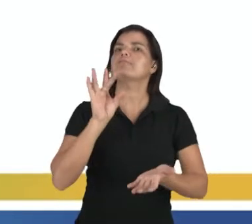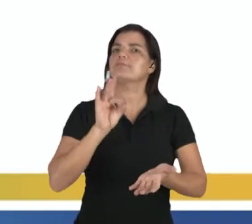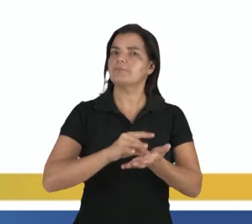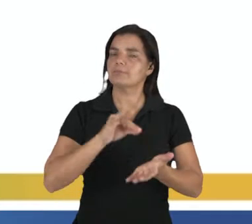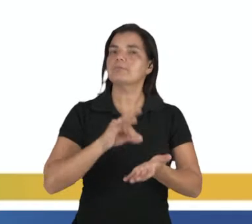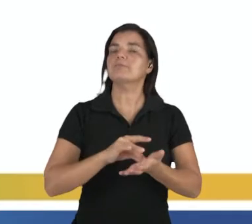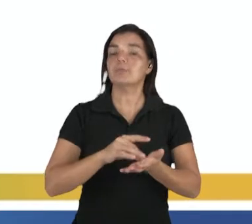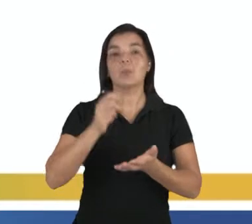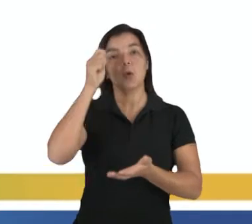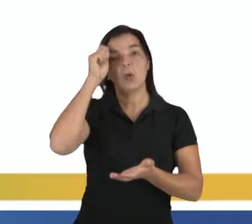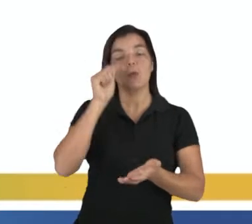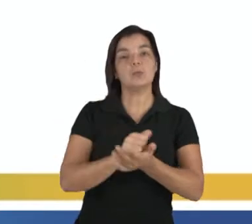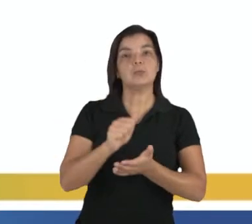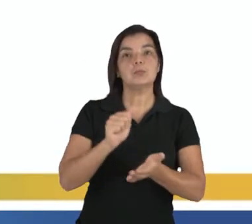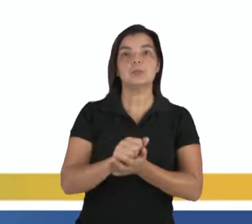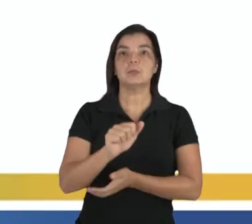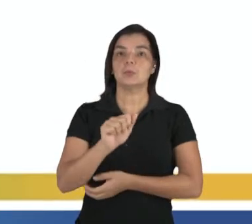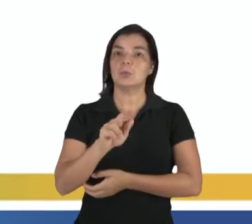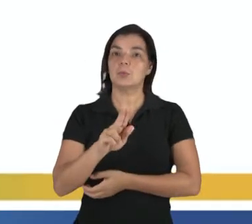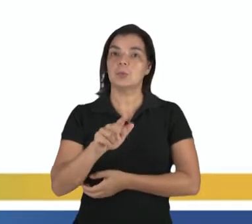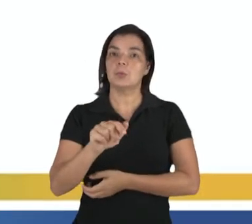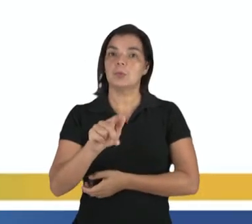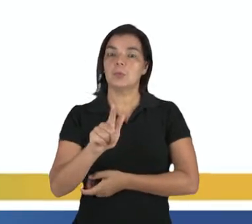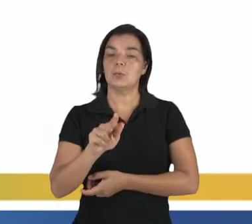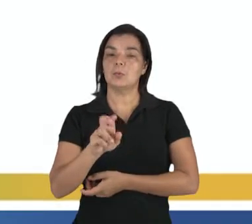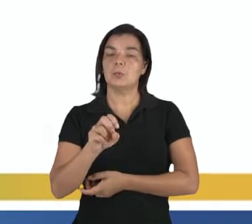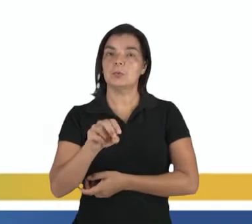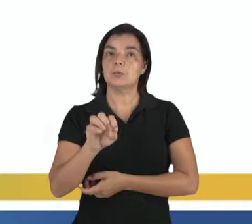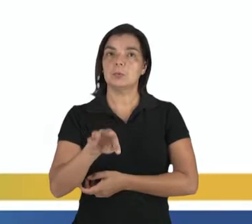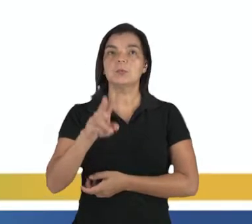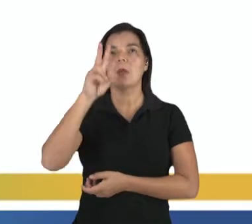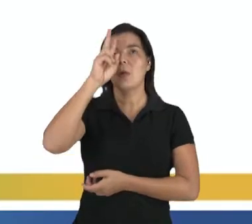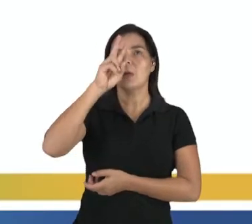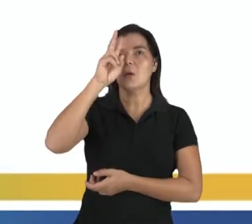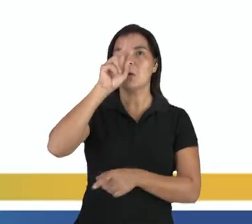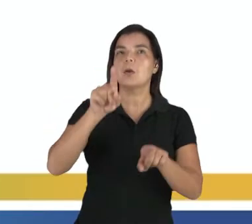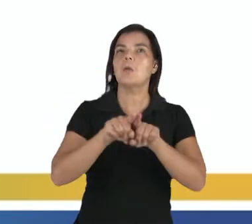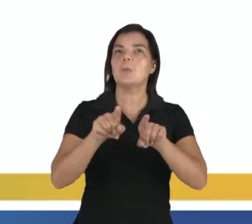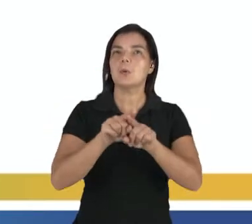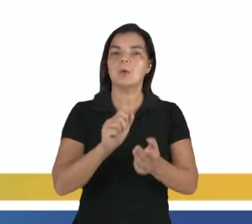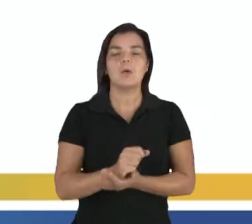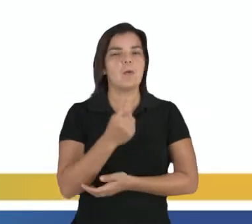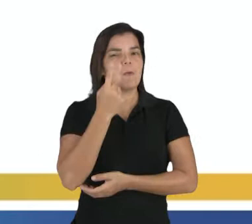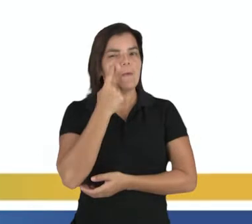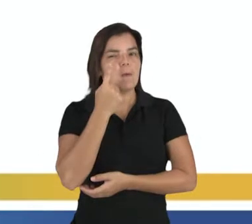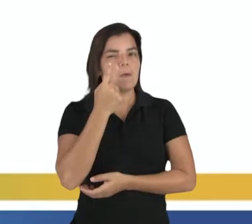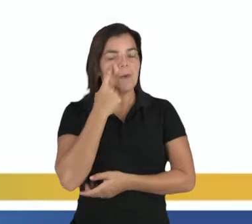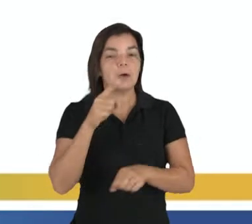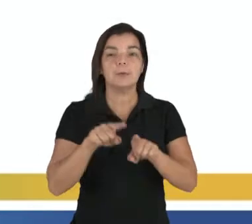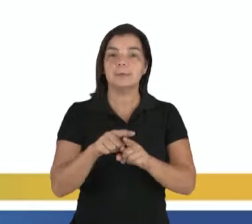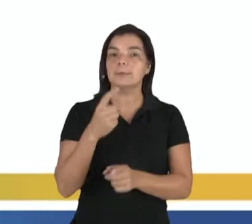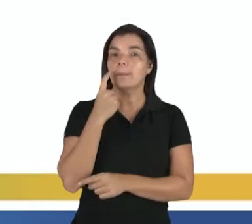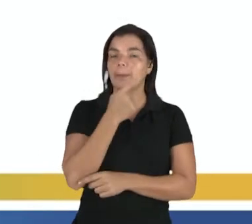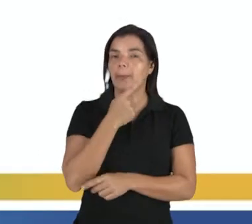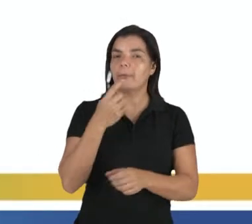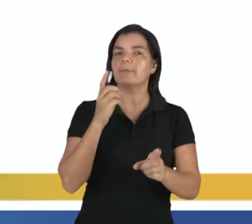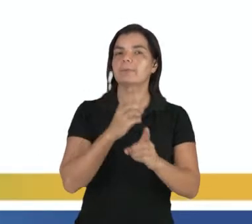de Augusto de Campos. O título nos lembra um ditado popular, olho por olho, dente por